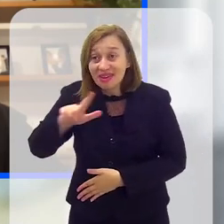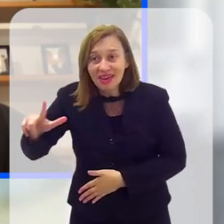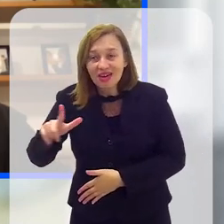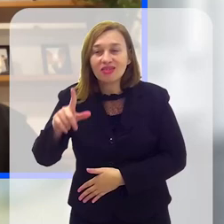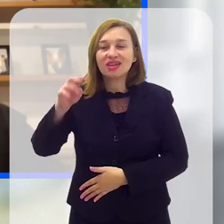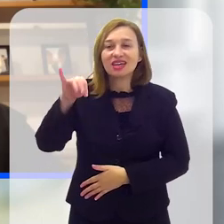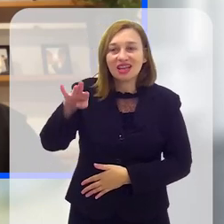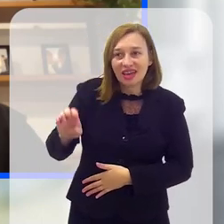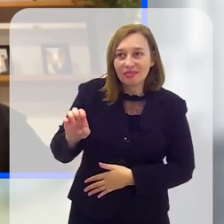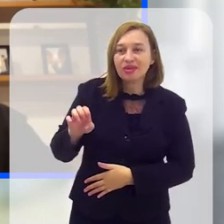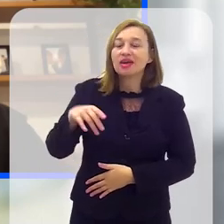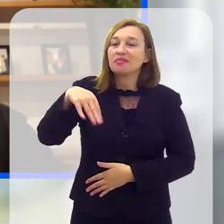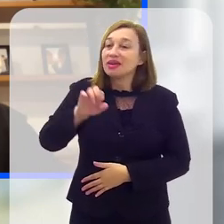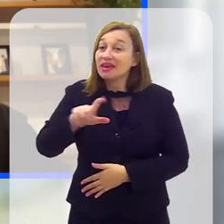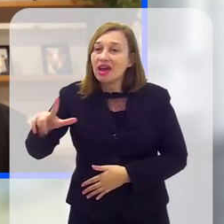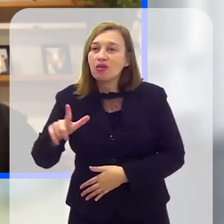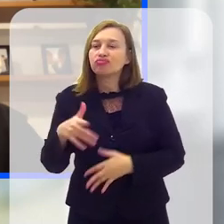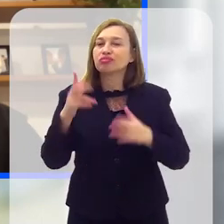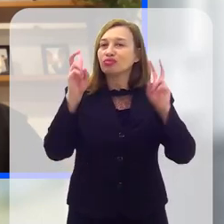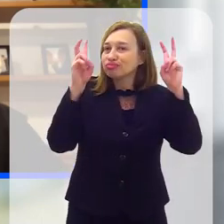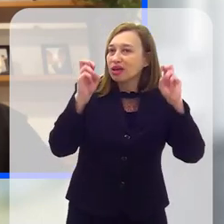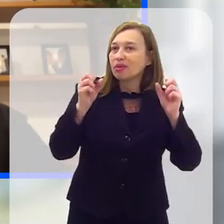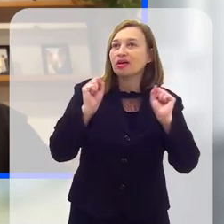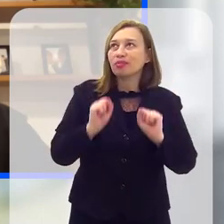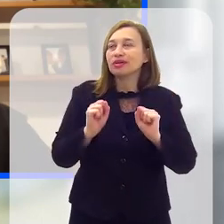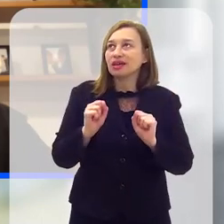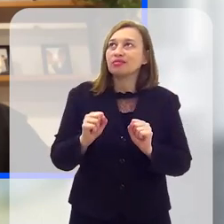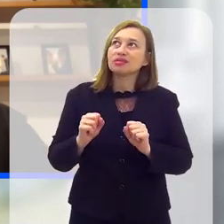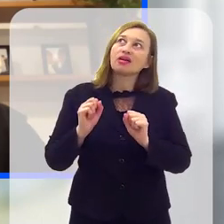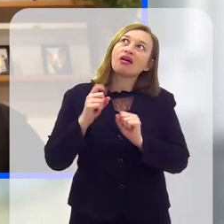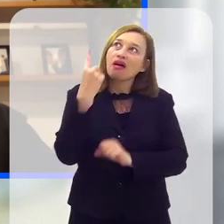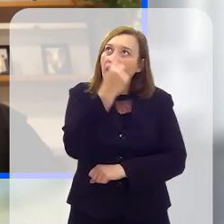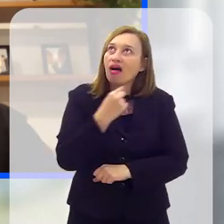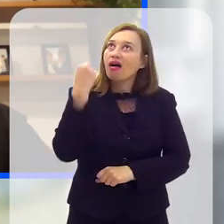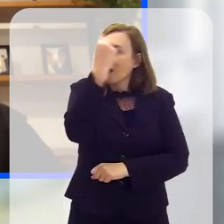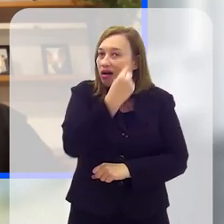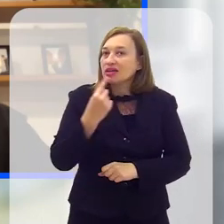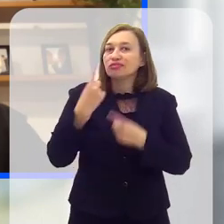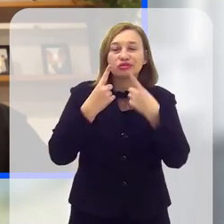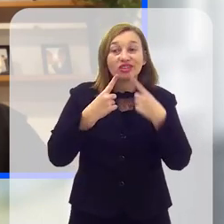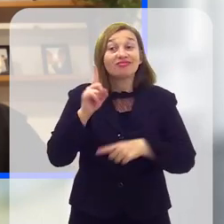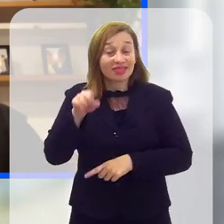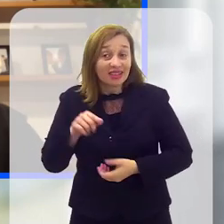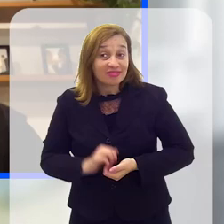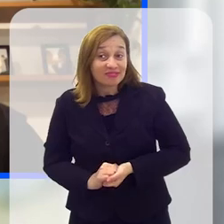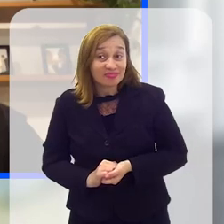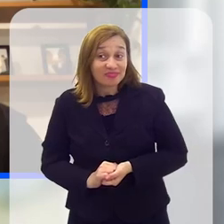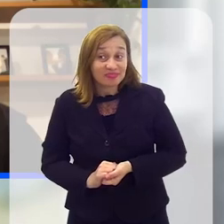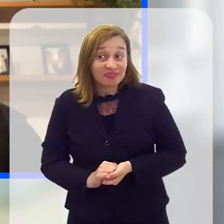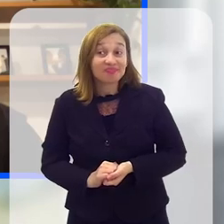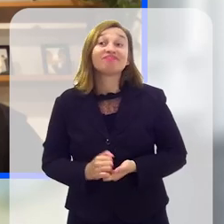do Miguel e do Guilherme. Miguel, esse é um tema que podemos levar assim horas discutindo, né?